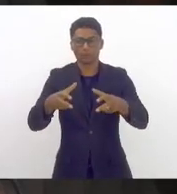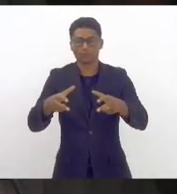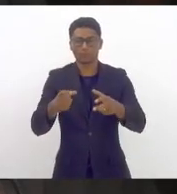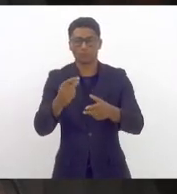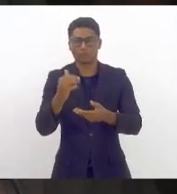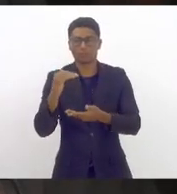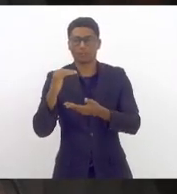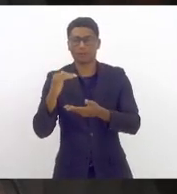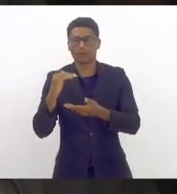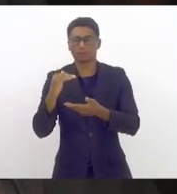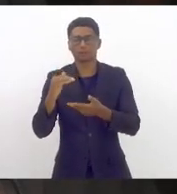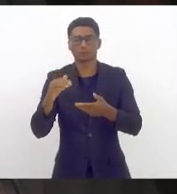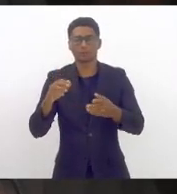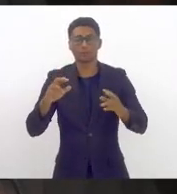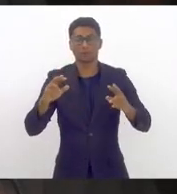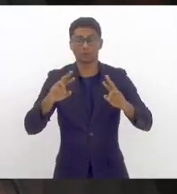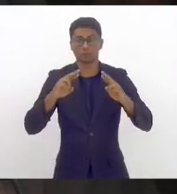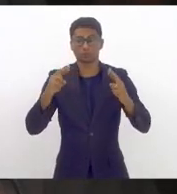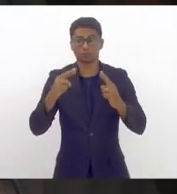orçamento